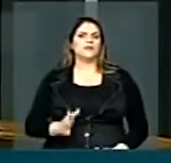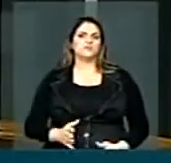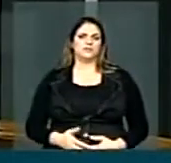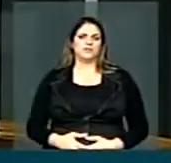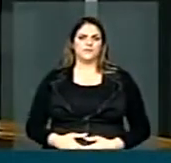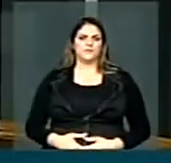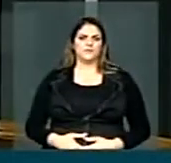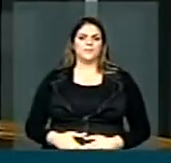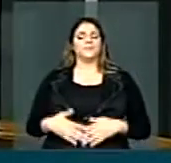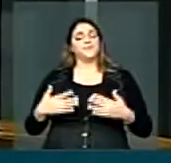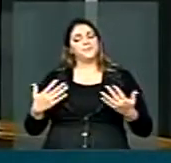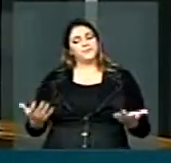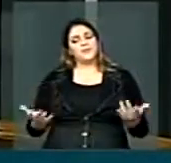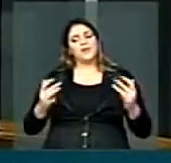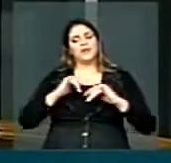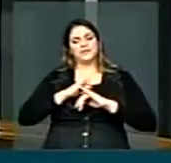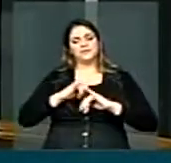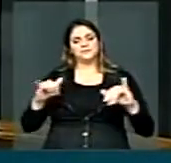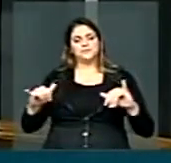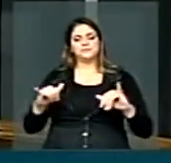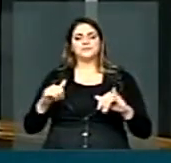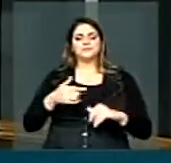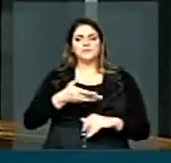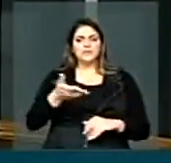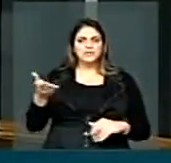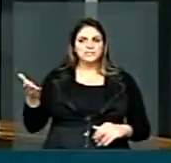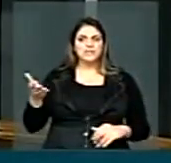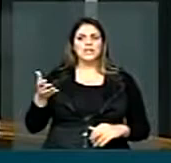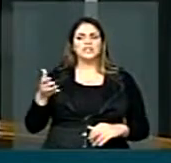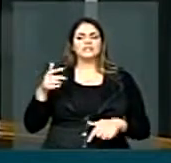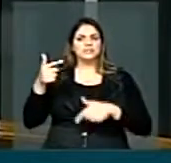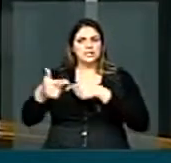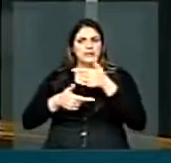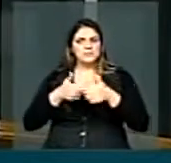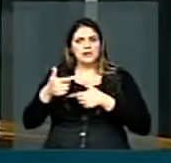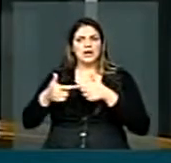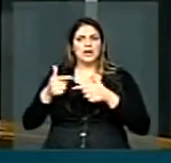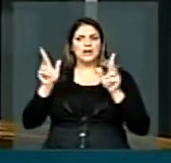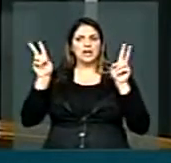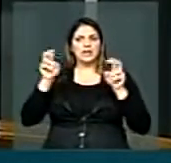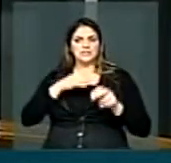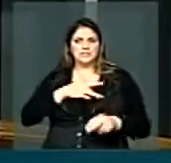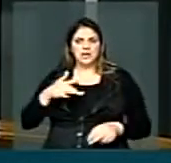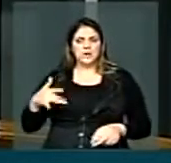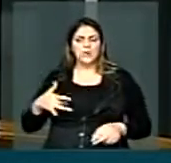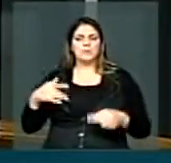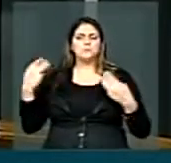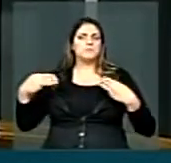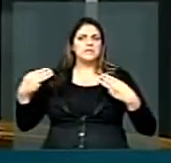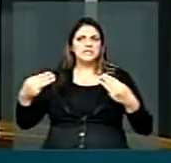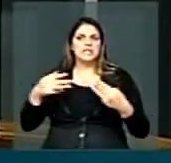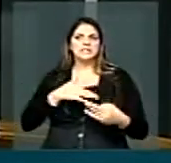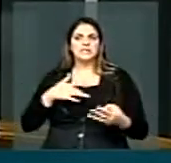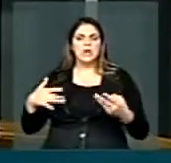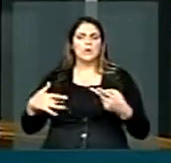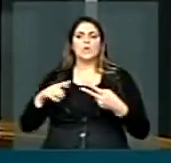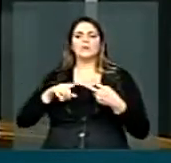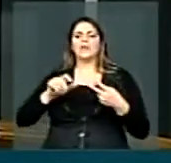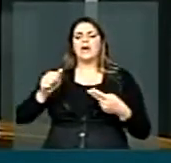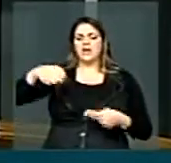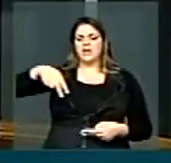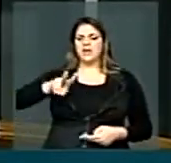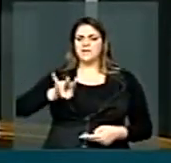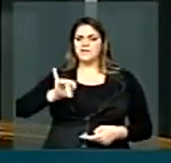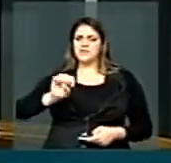chamar a atenção aqui dos que cuidam da saúde, do Ministério da Saúde, da Anvisa, que